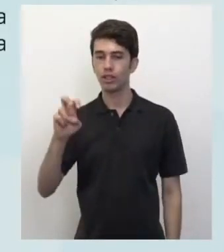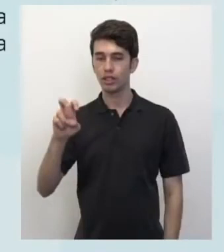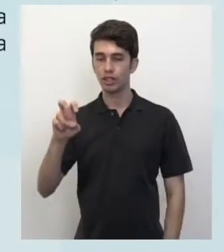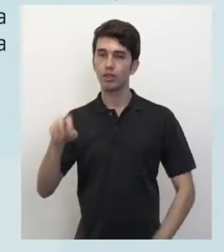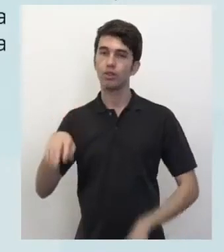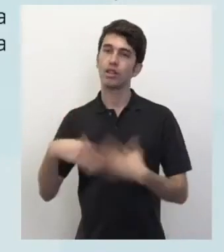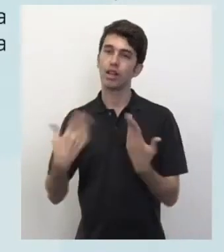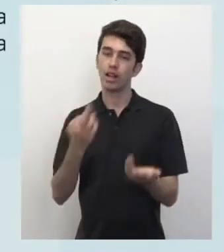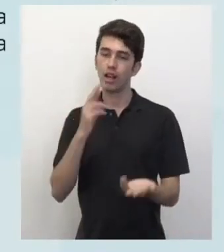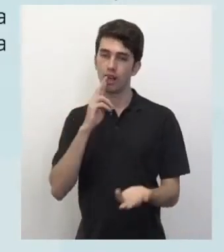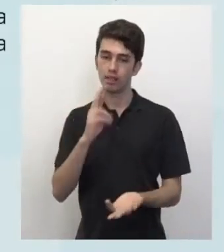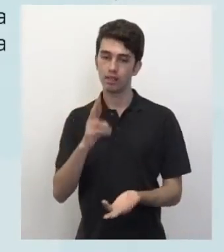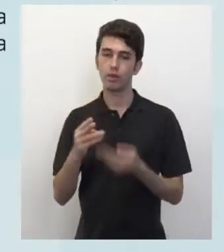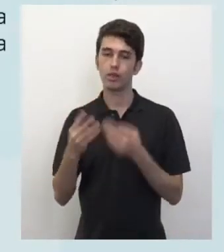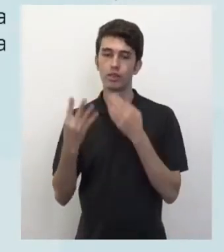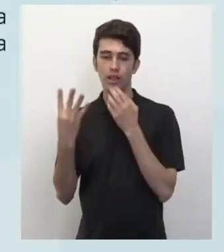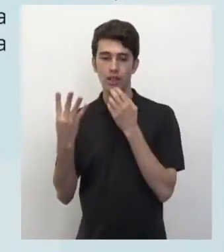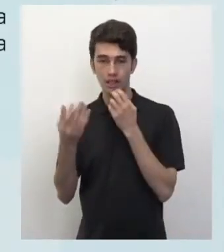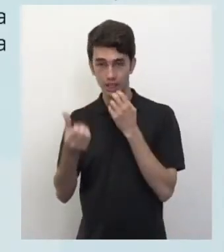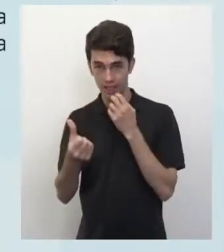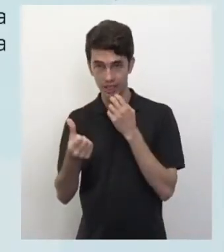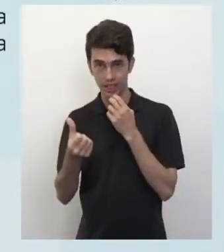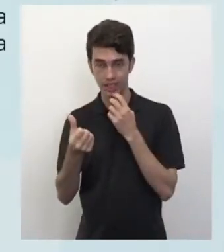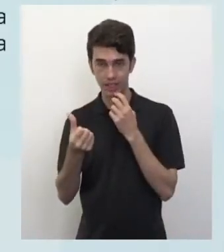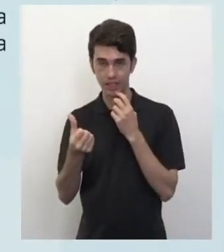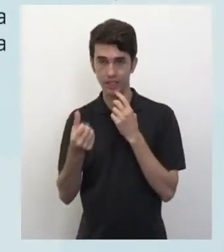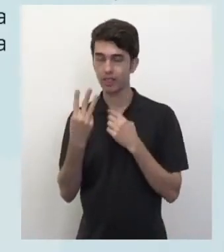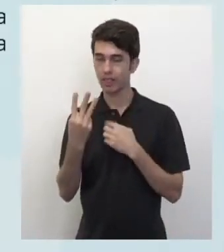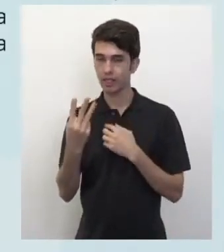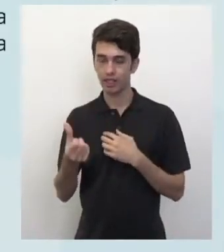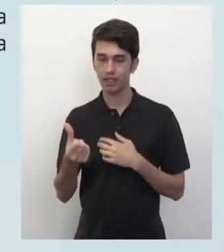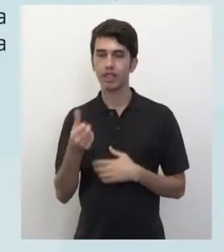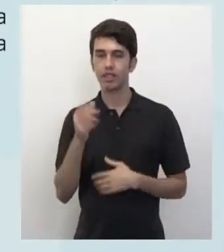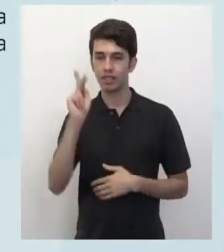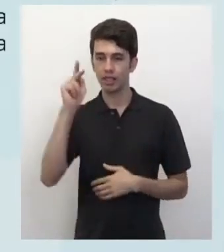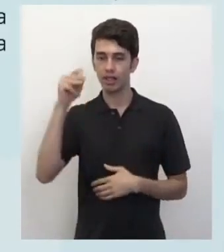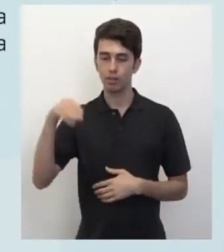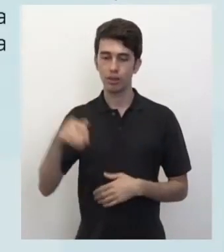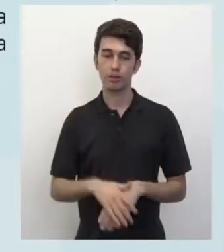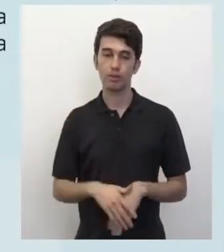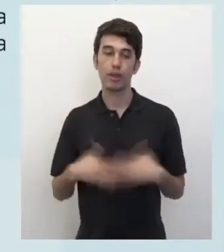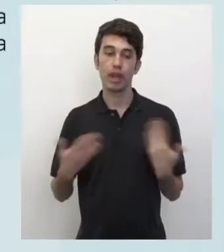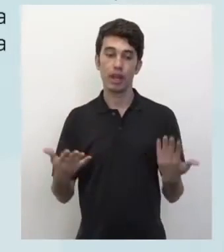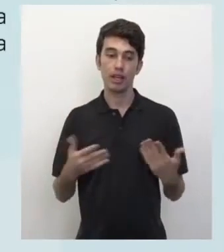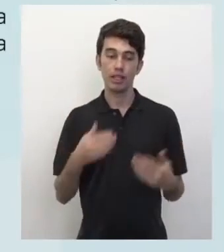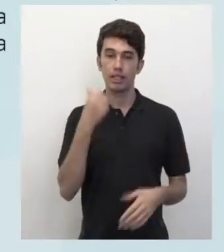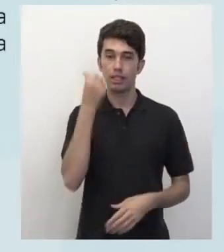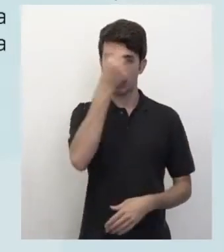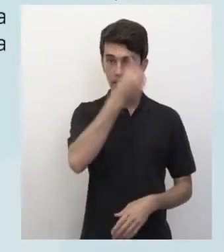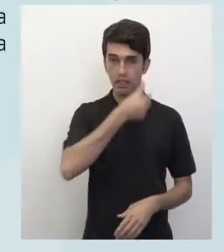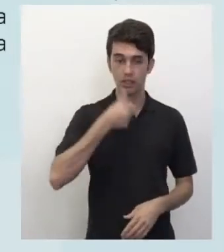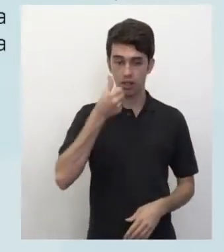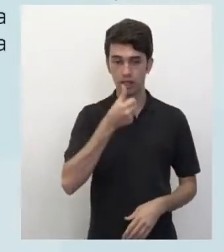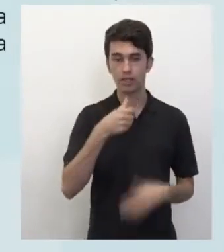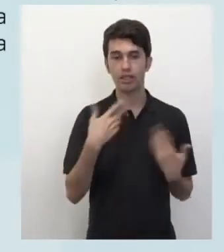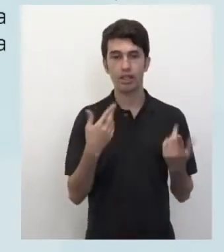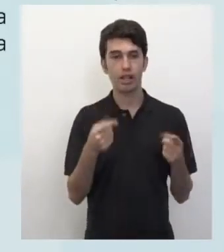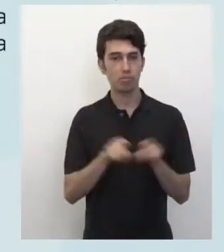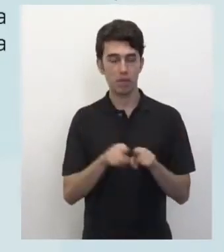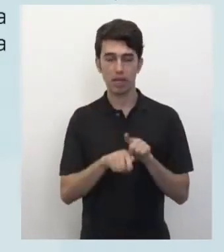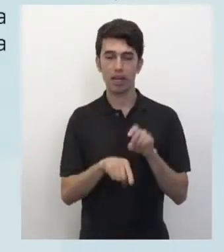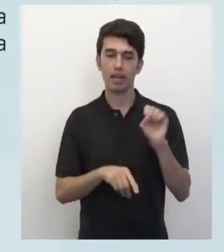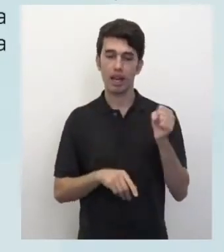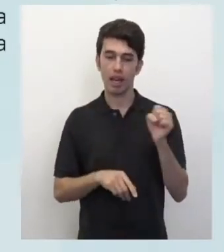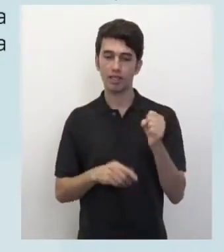4,5, fazendo o produto, fazendo a multiplicação, 36 quilômetros, legal, tá? Após 6 horas, né? Simples também,